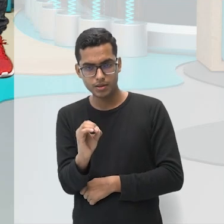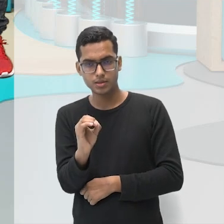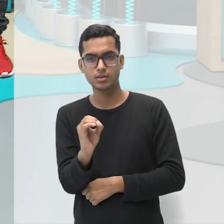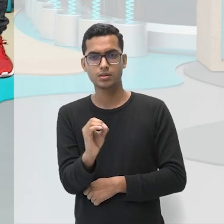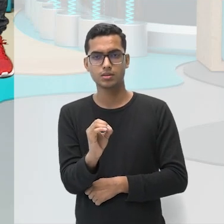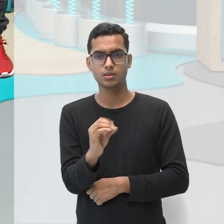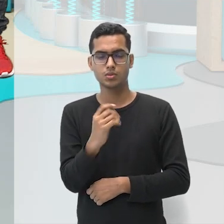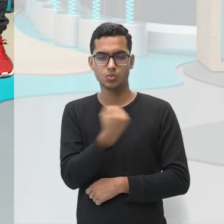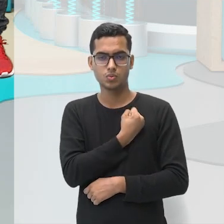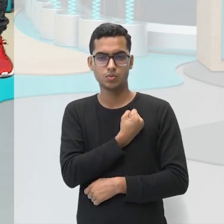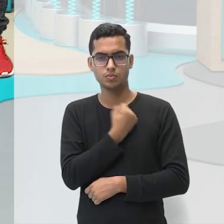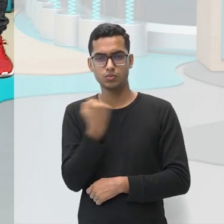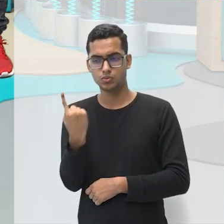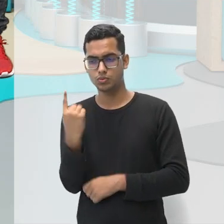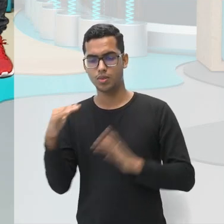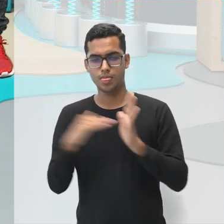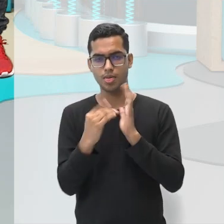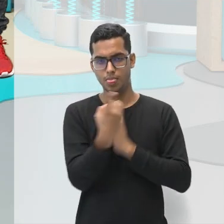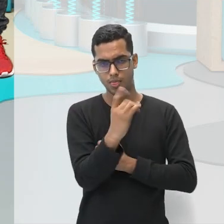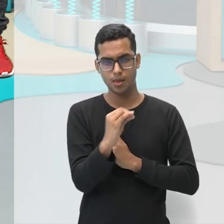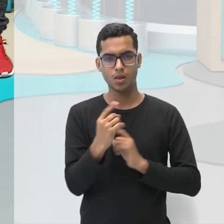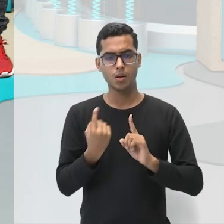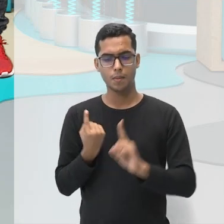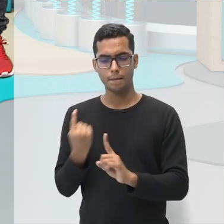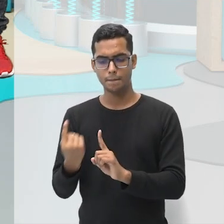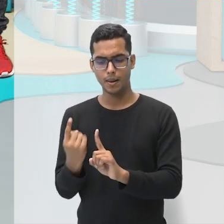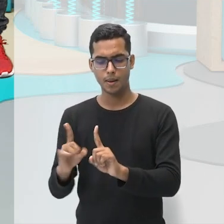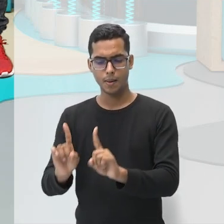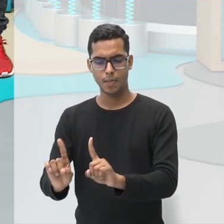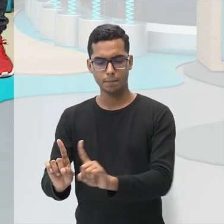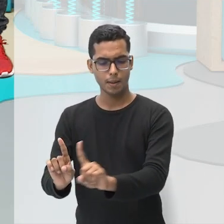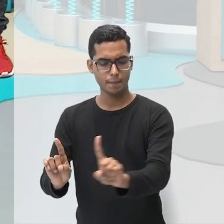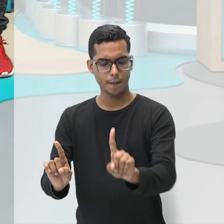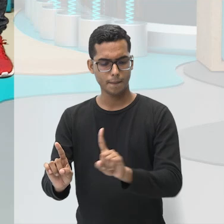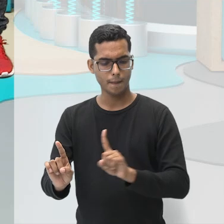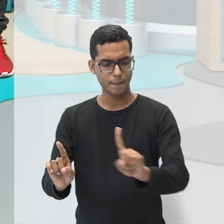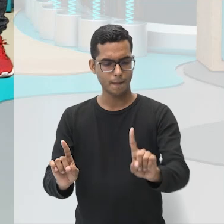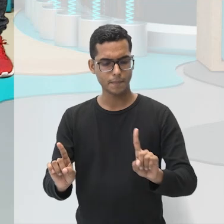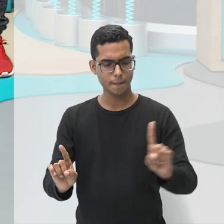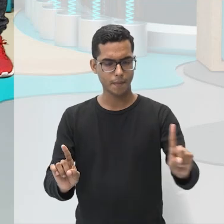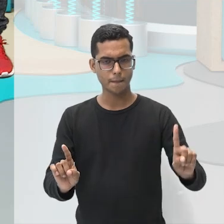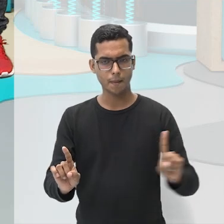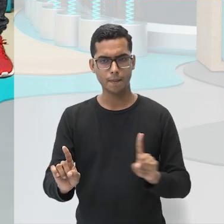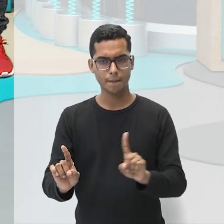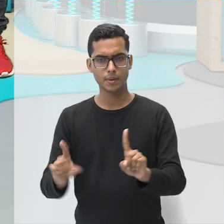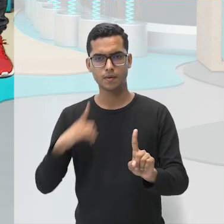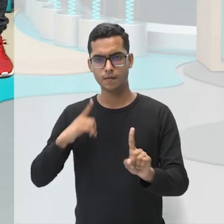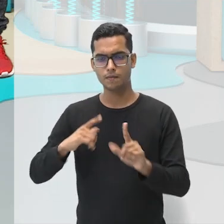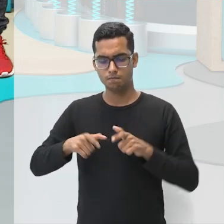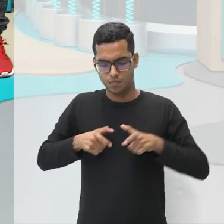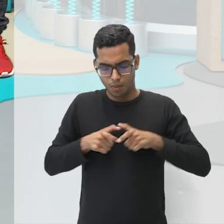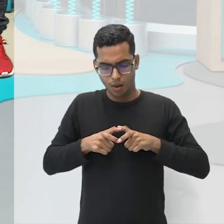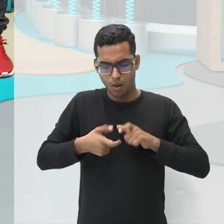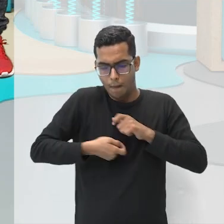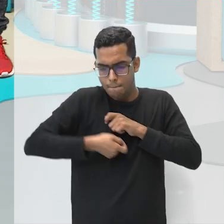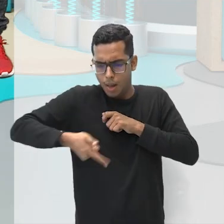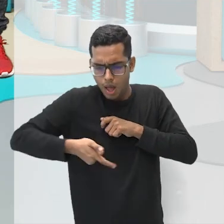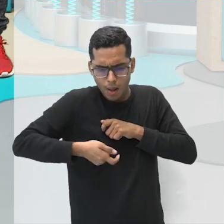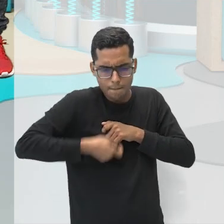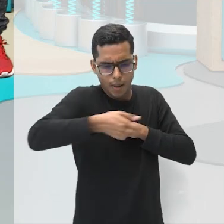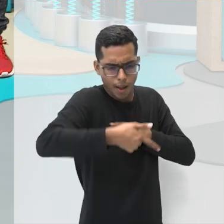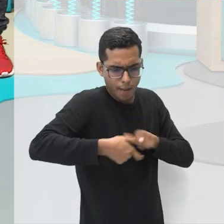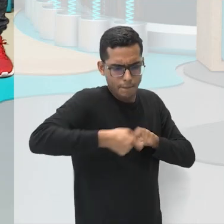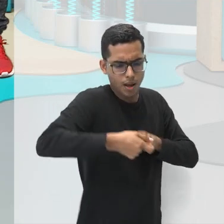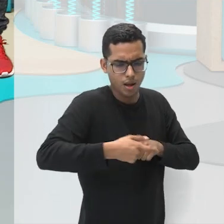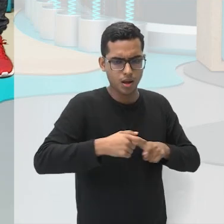aí de 1 a 10, né, em um conjunto de material de contagem com as mesmas